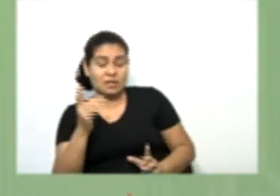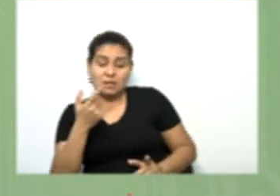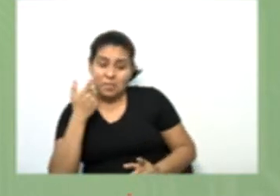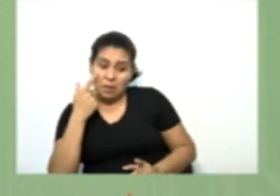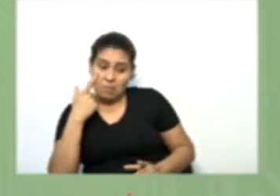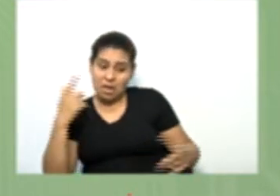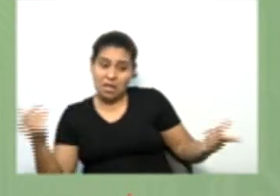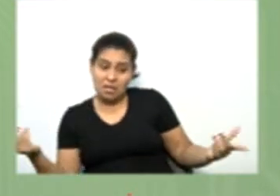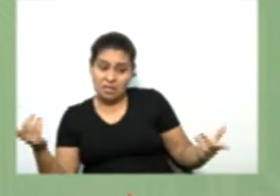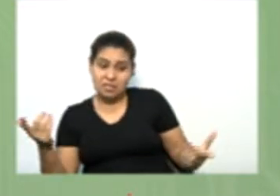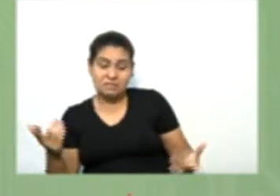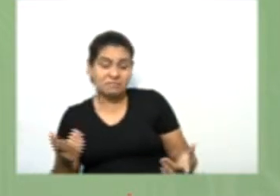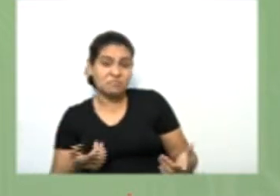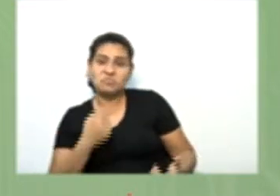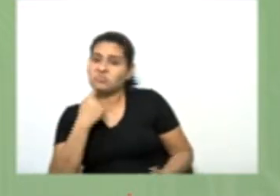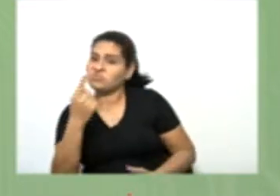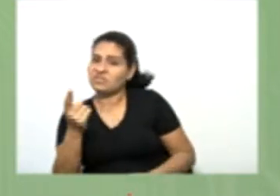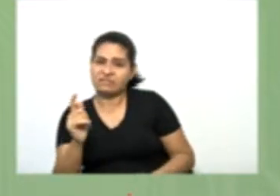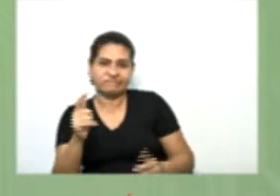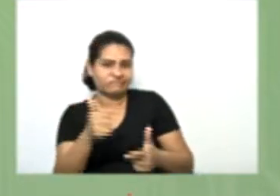acredito que não se resolve.